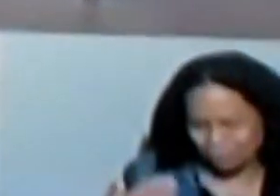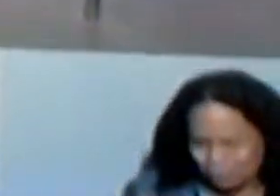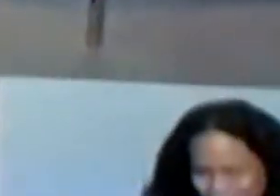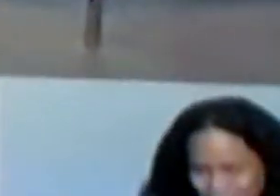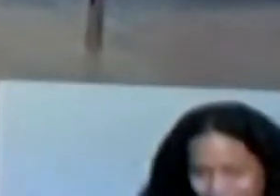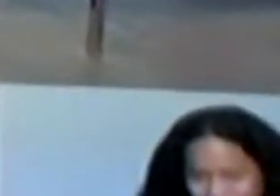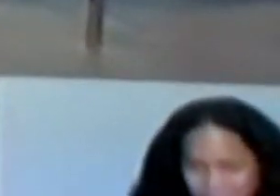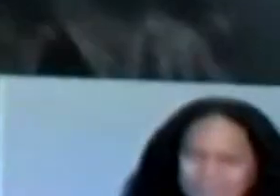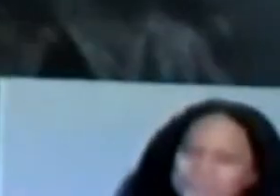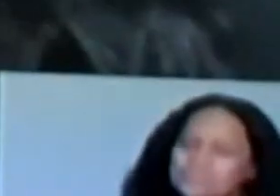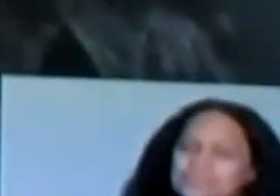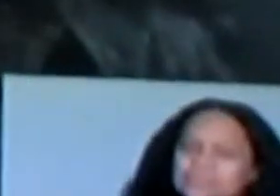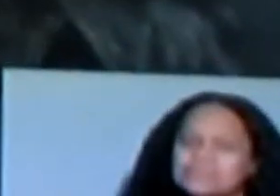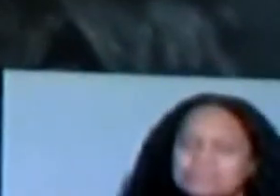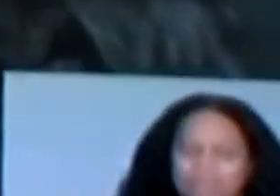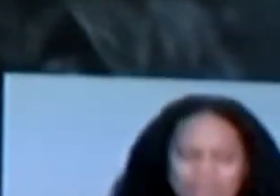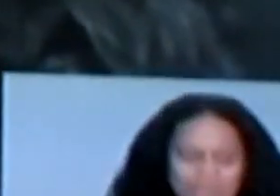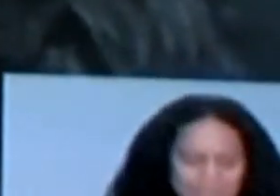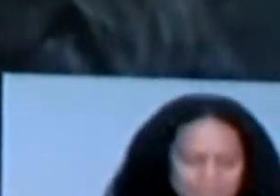parecidinha.